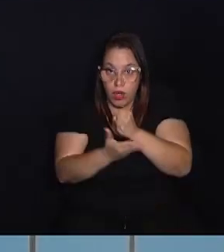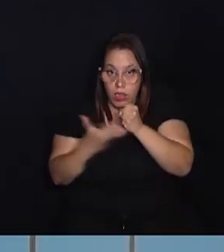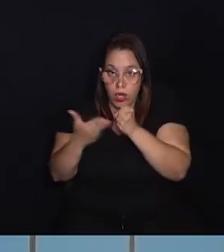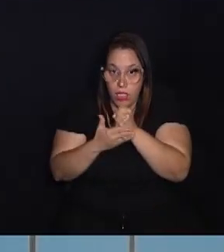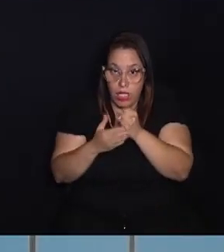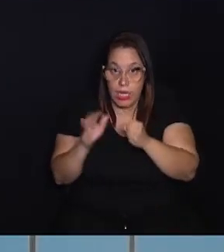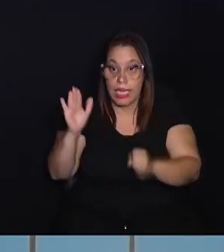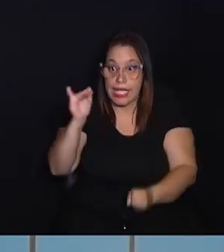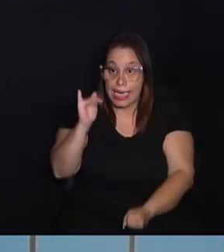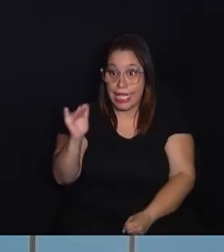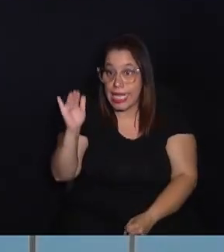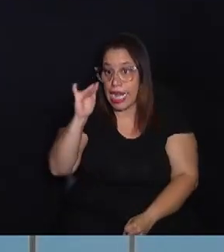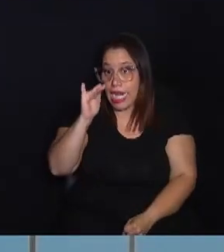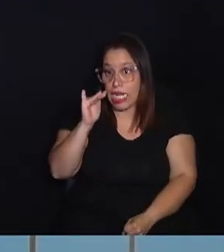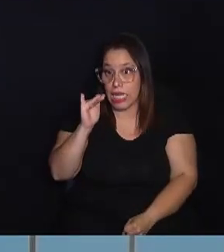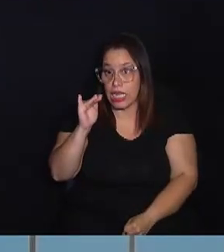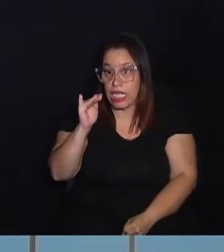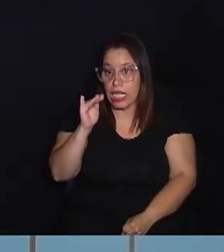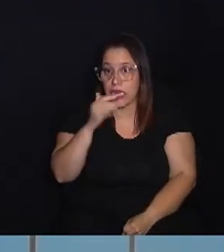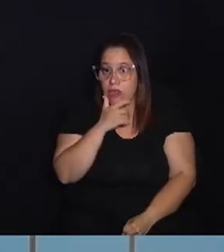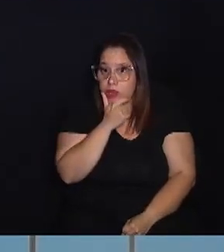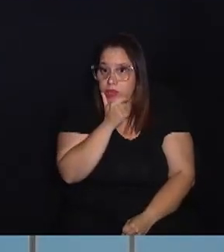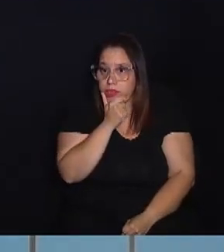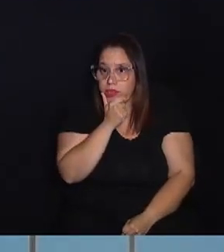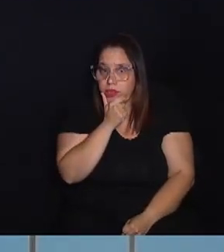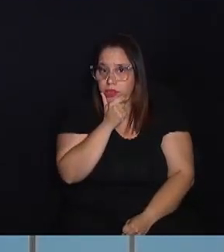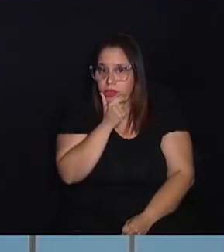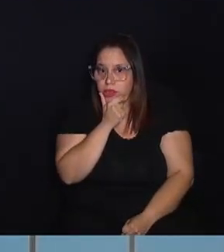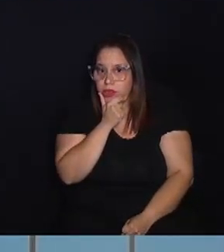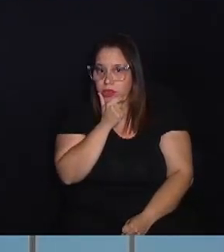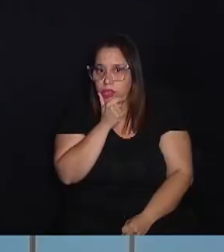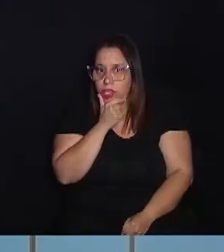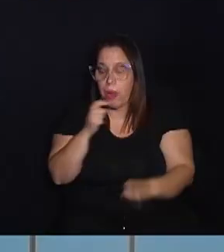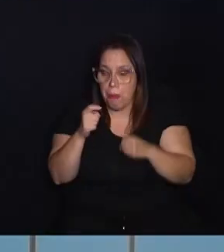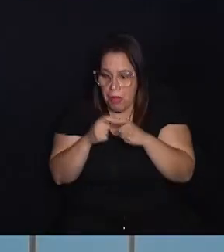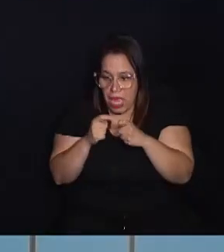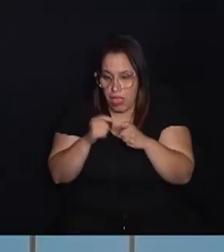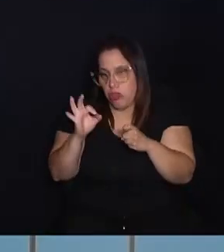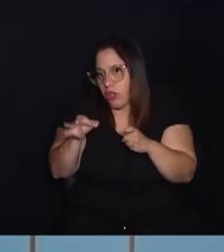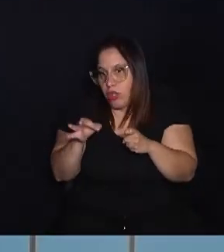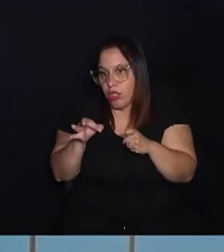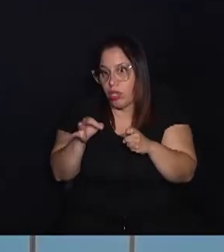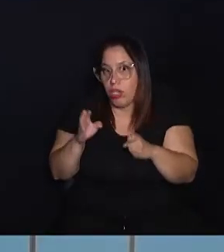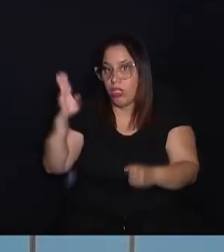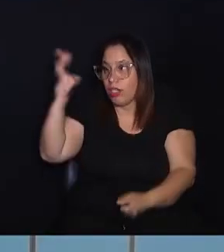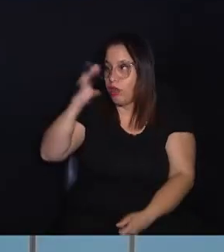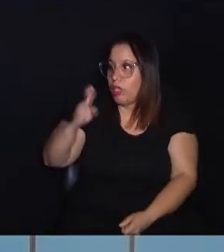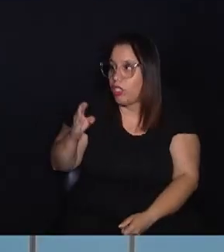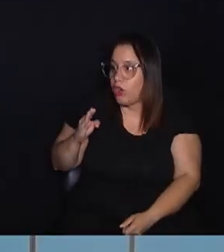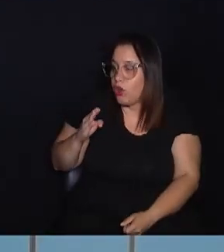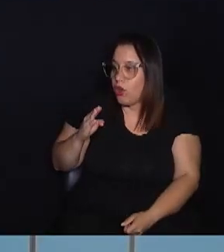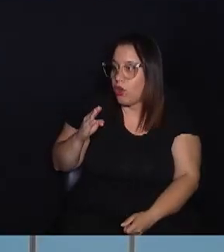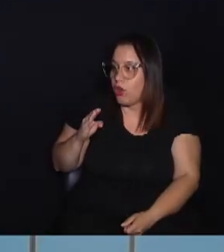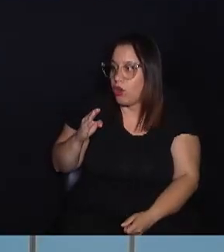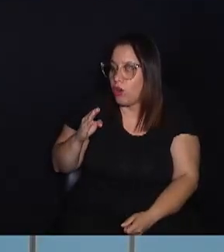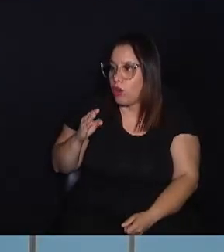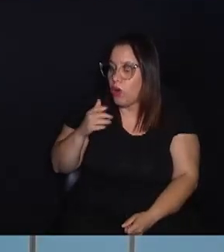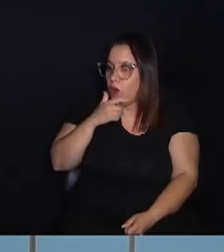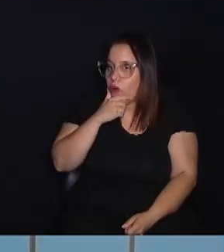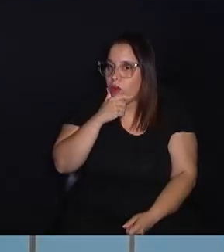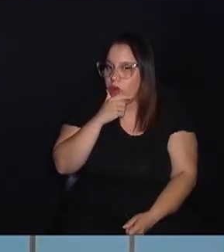em ciência, em parte médica, né? E no Brasil mais religiosa e